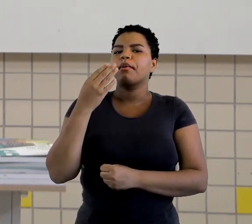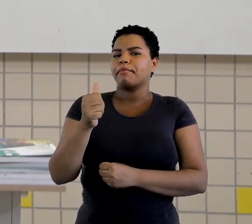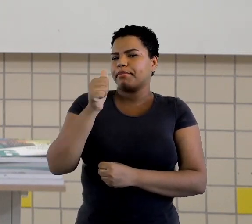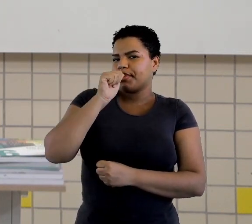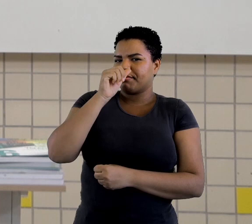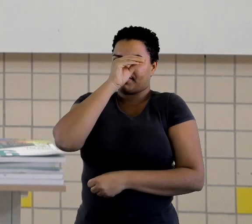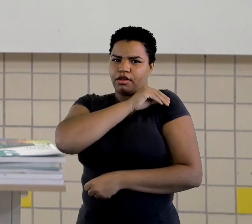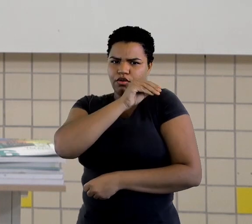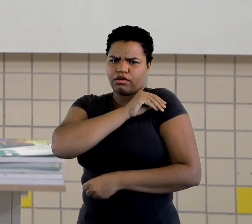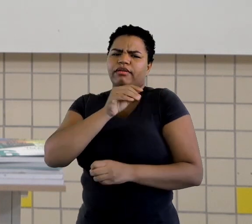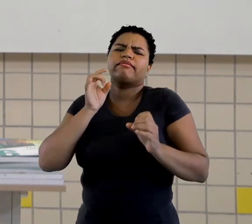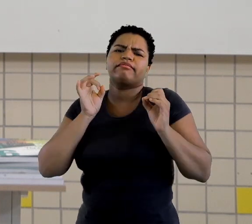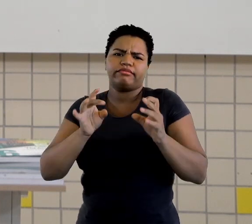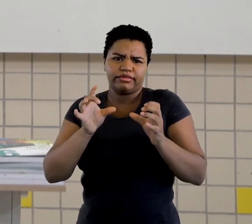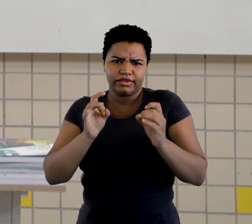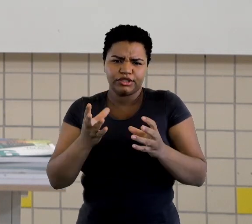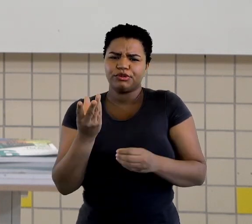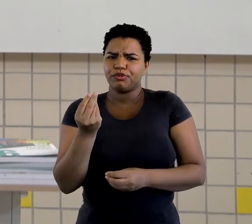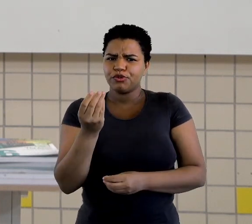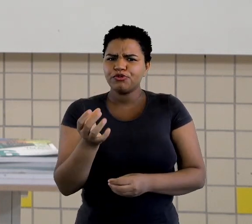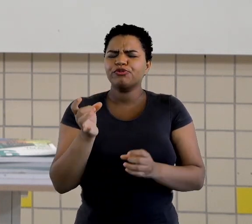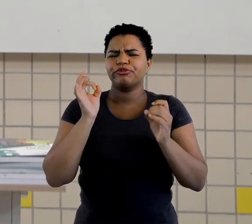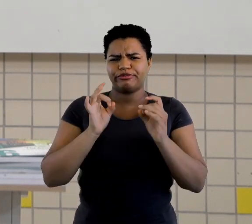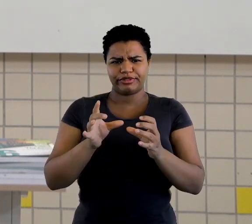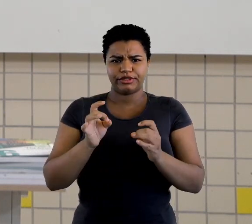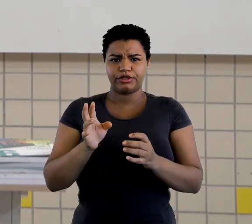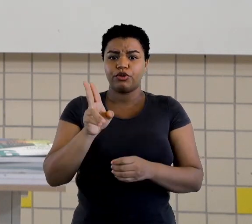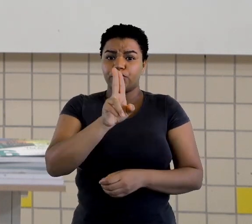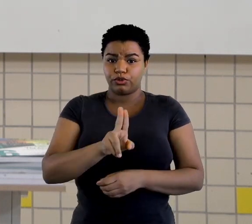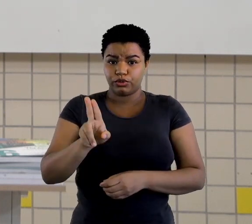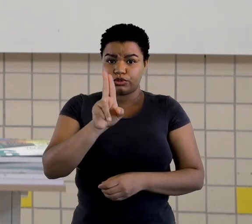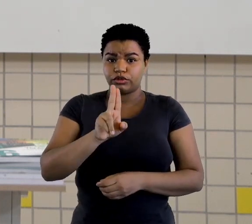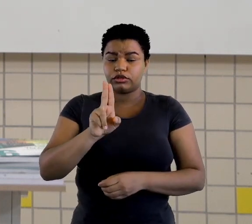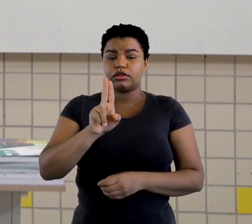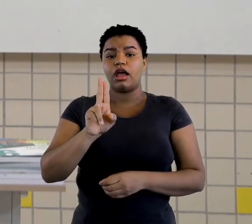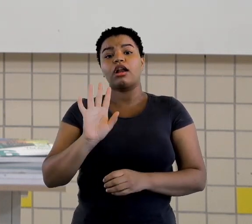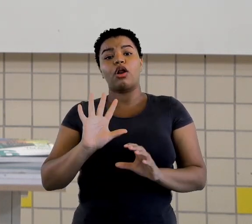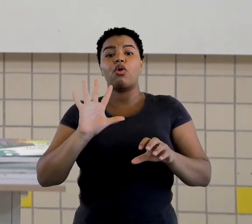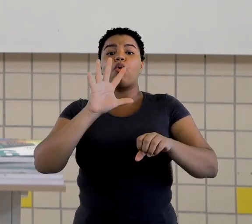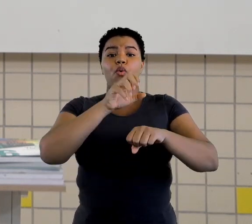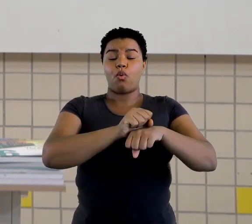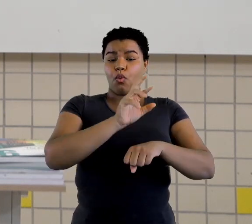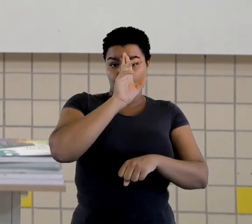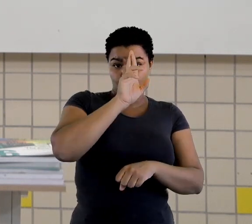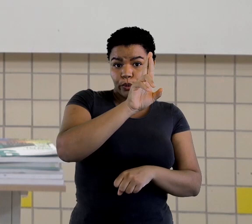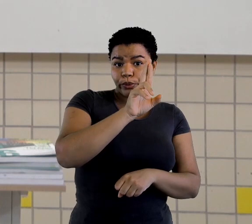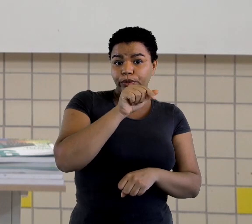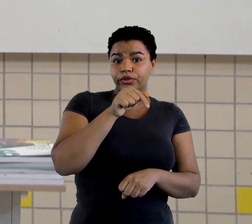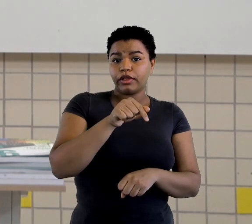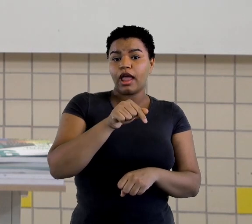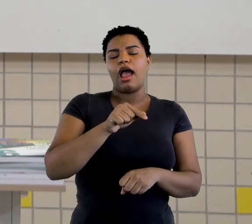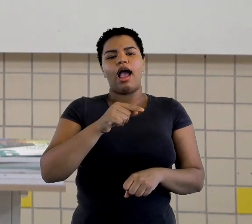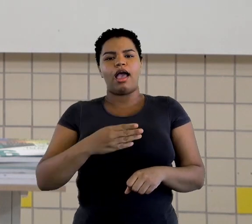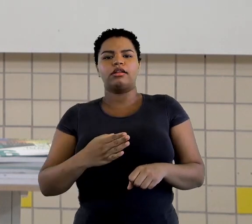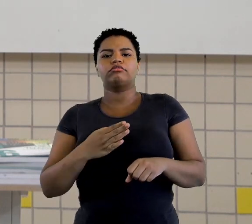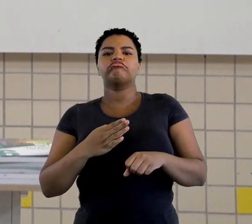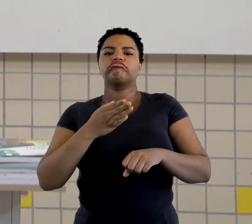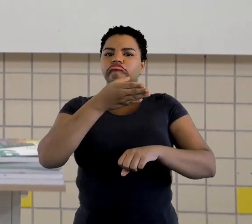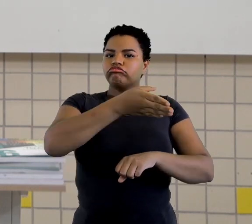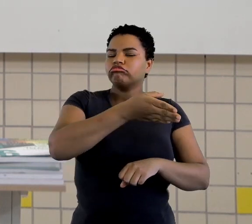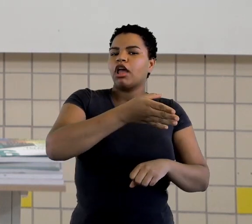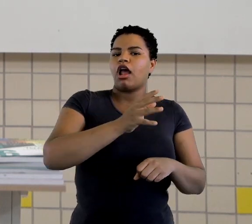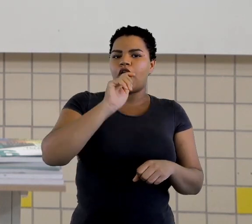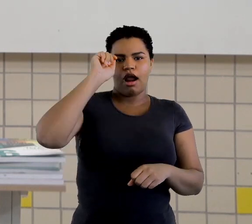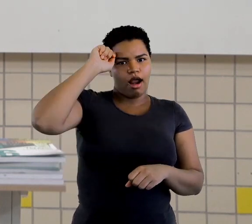muito vendida, muito exportada, muito utilizada pelos colonos. Os colonos iam na África comprar